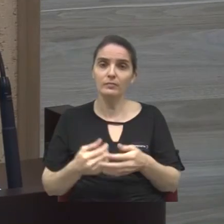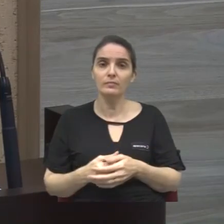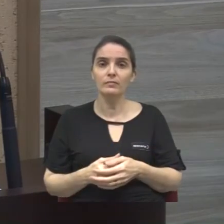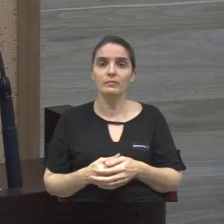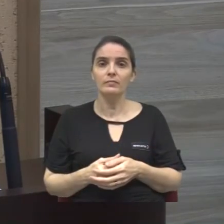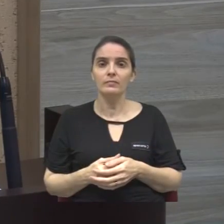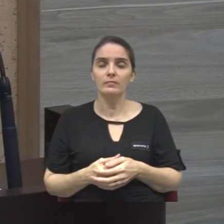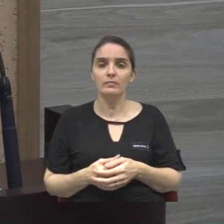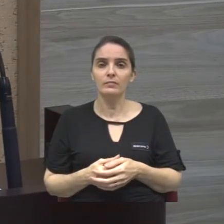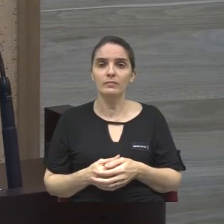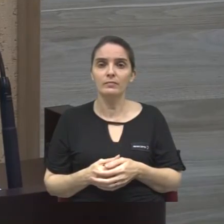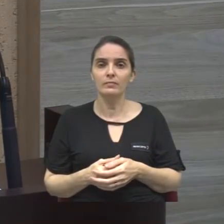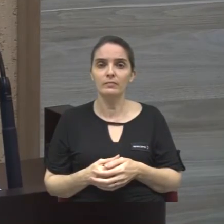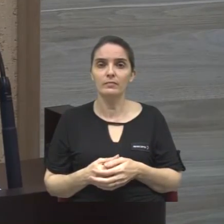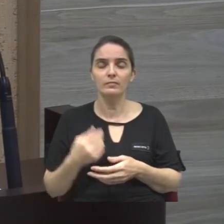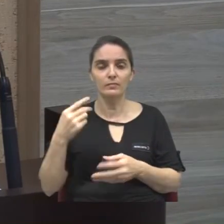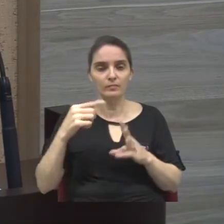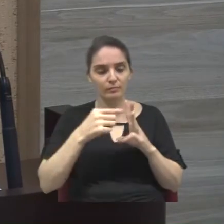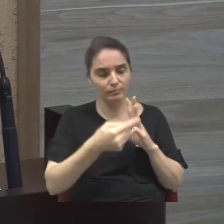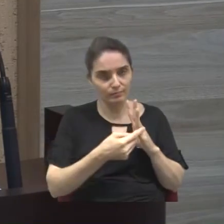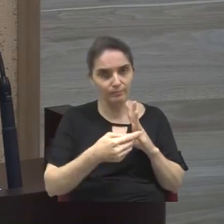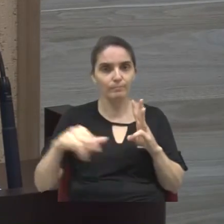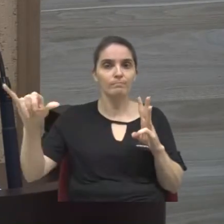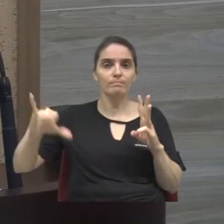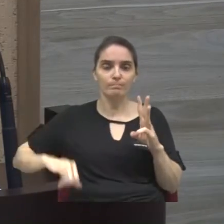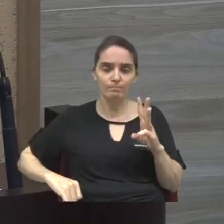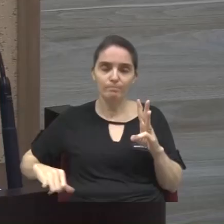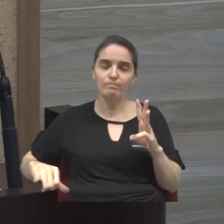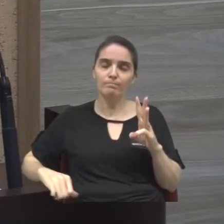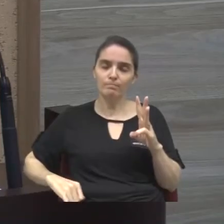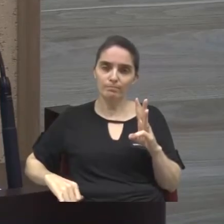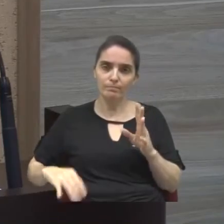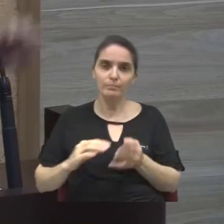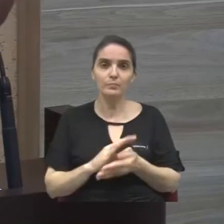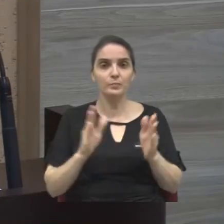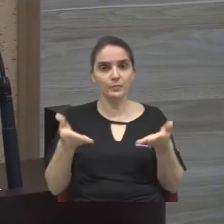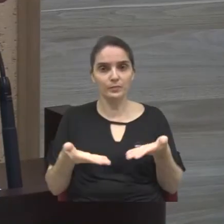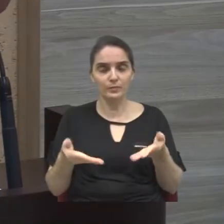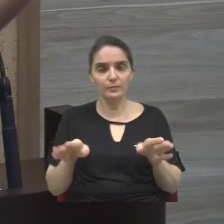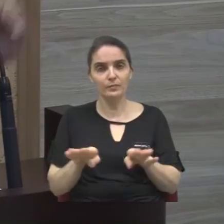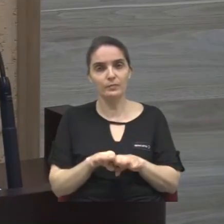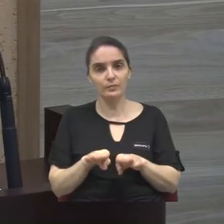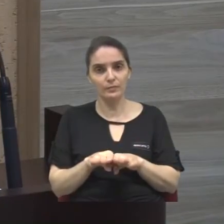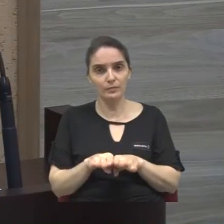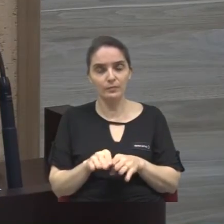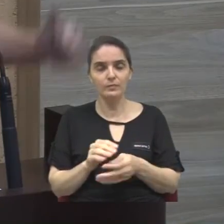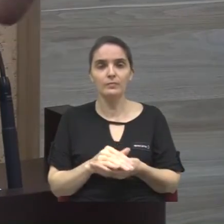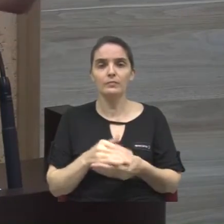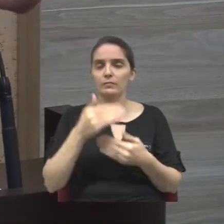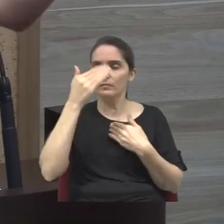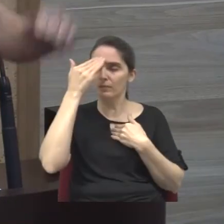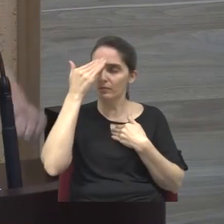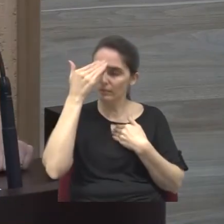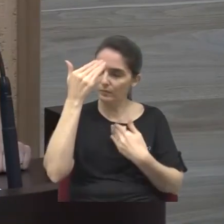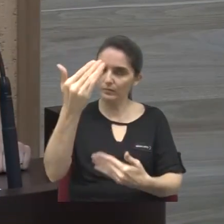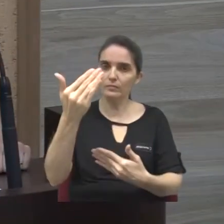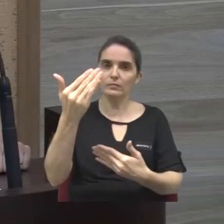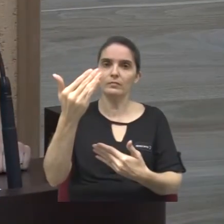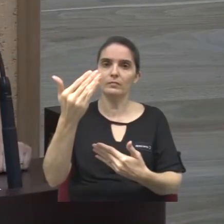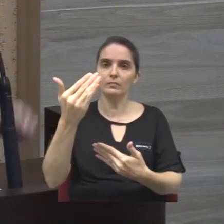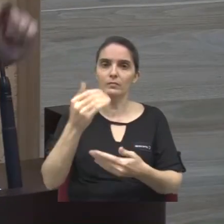parlamentares enfrentam. E eu gostaria de aqui deixar consignado o meu agradecimento à